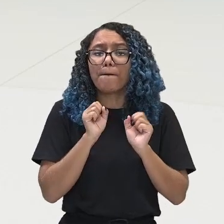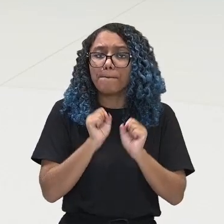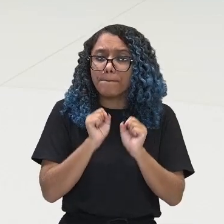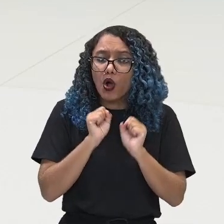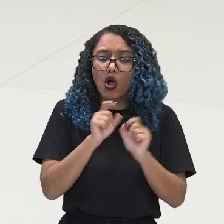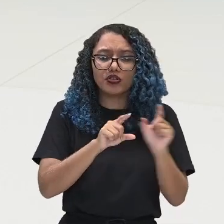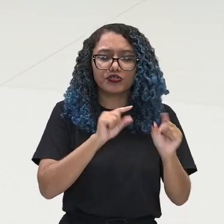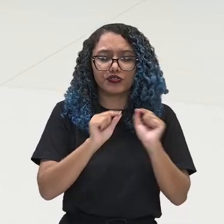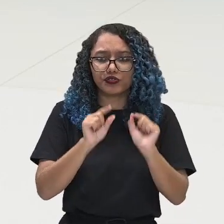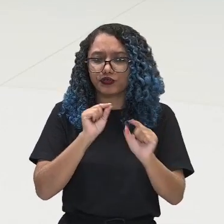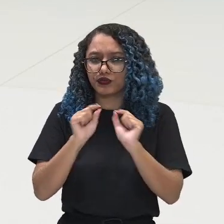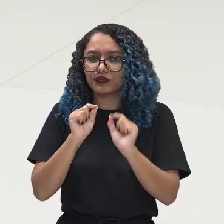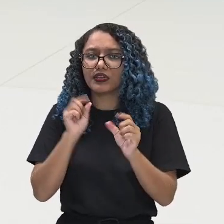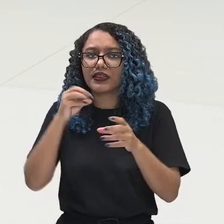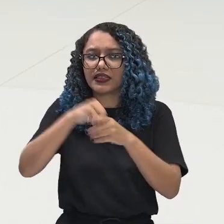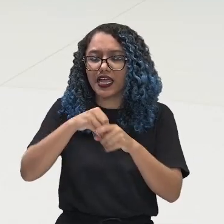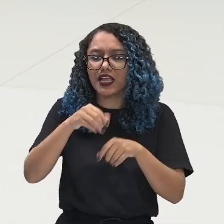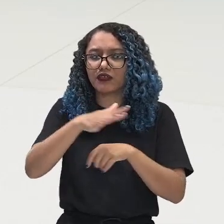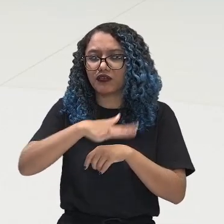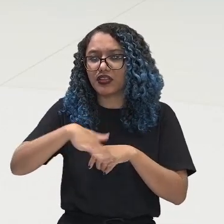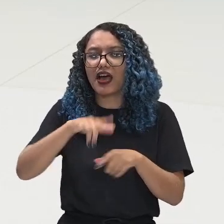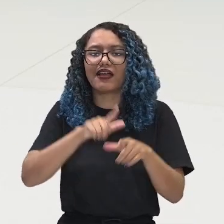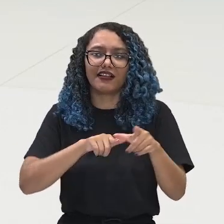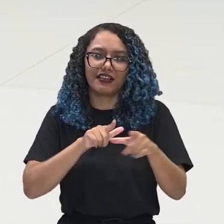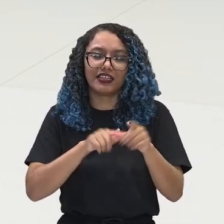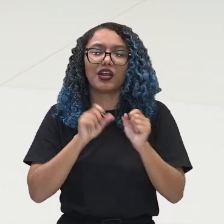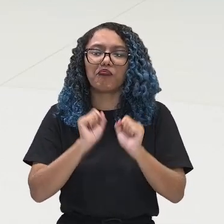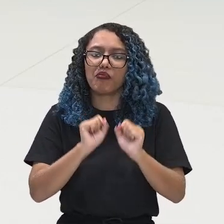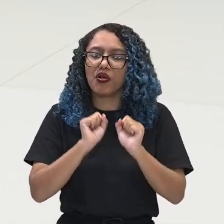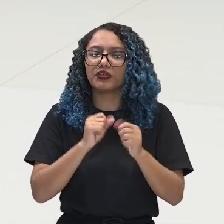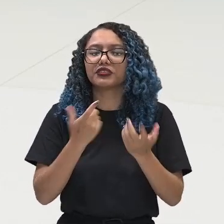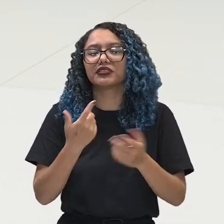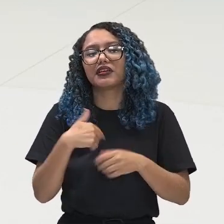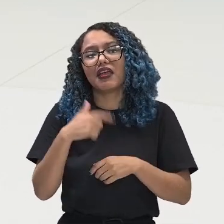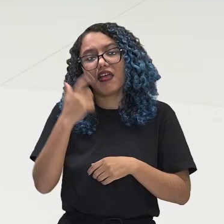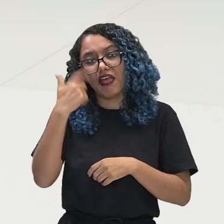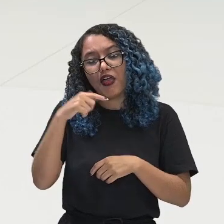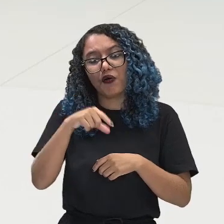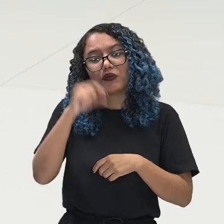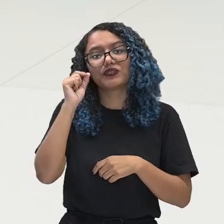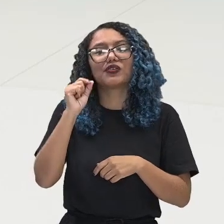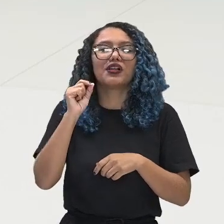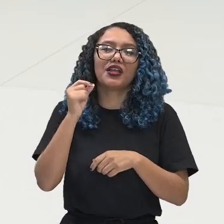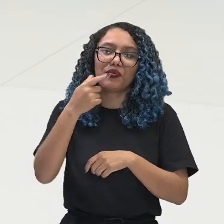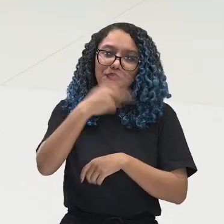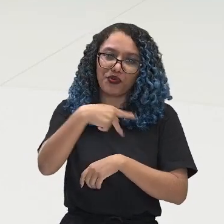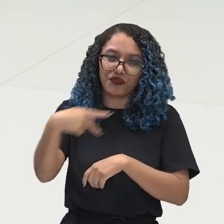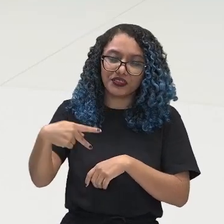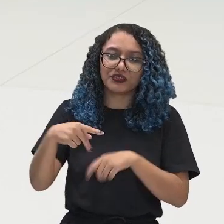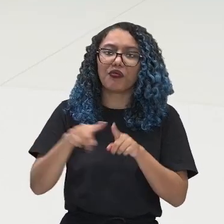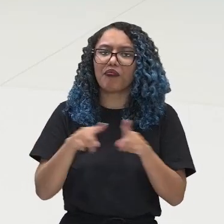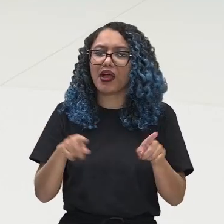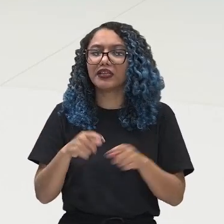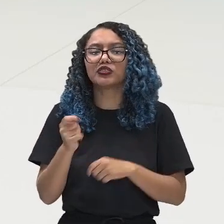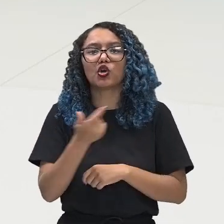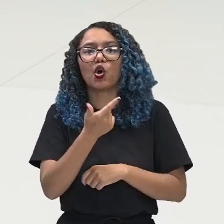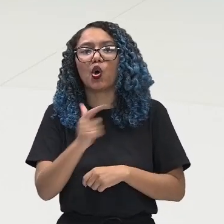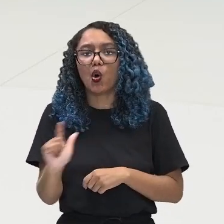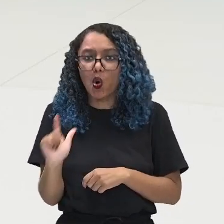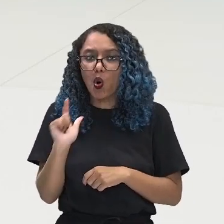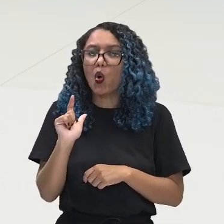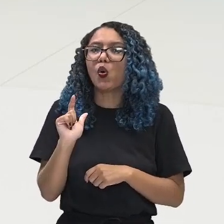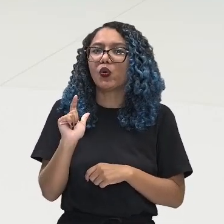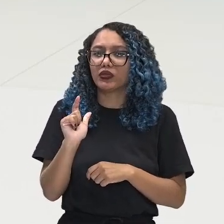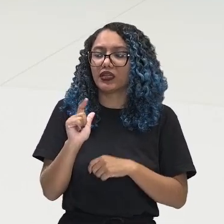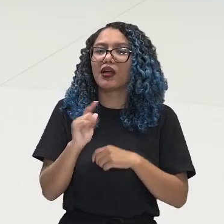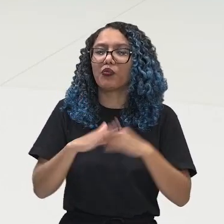a qual você vai seguir. Eu, pelo menos dentro das letras, escolhi ser professora, mas existem outras possibilidades. A mesma